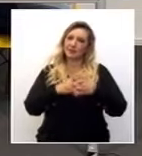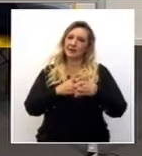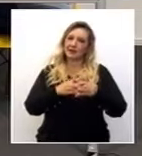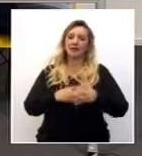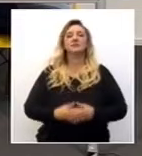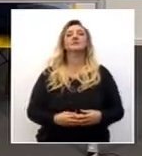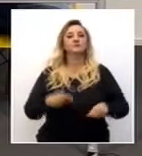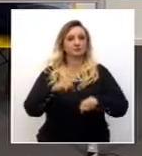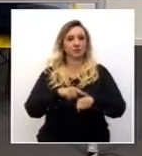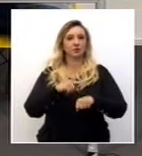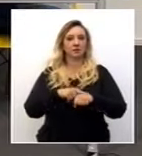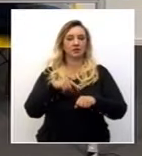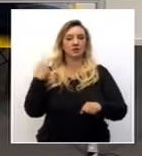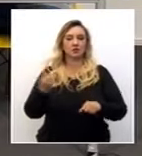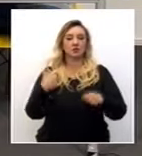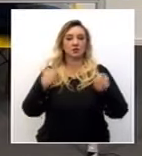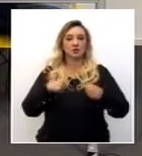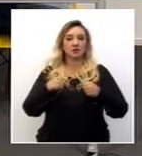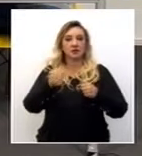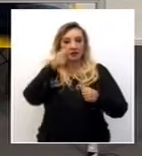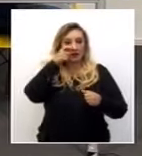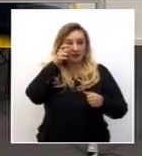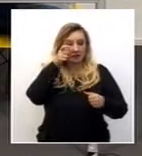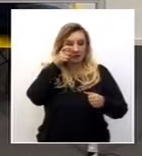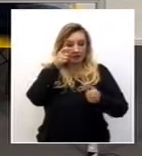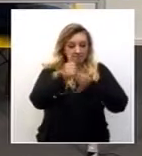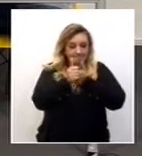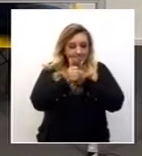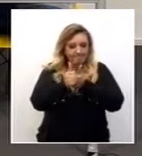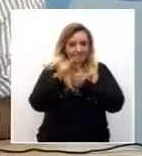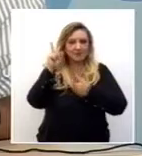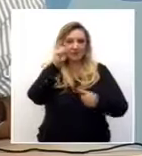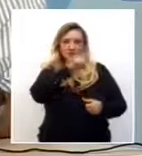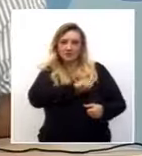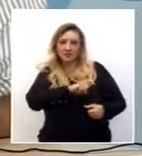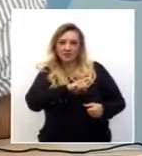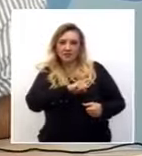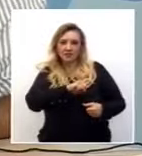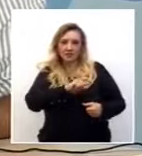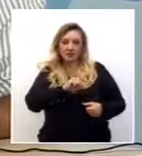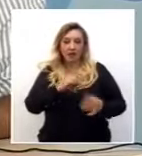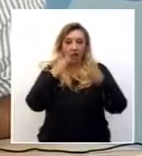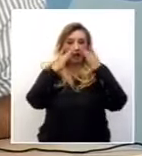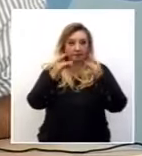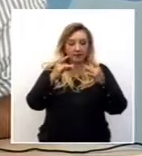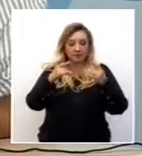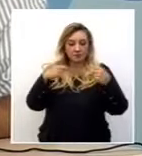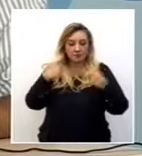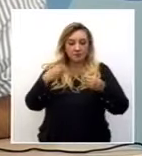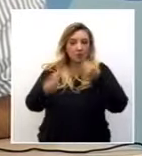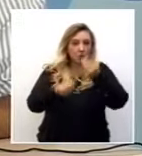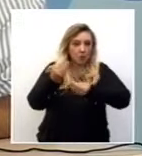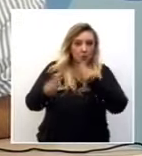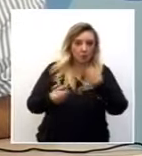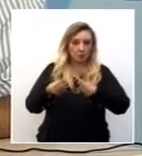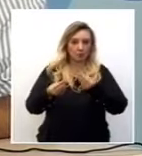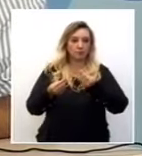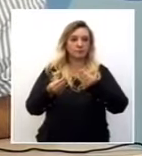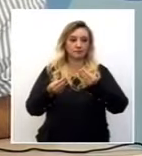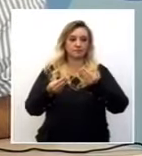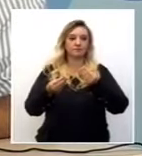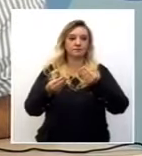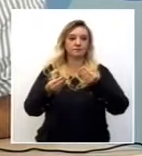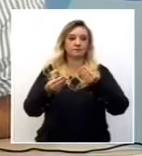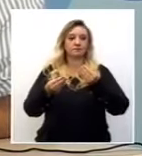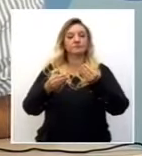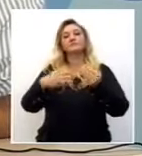E é um momento que nós devemos acompanhar ali as dificuldades, os pontos de atenção. Sim. Esse é